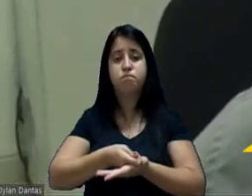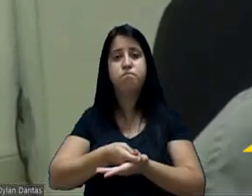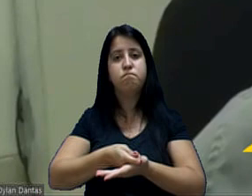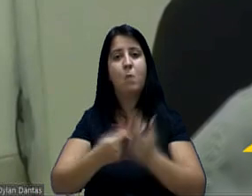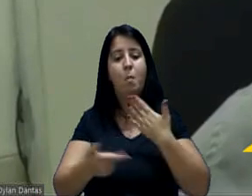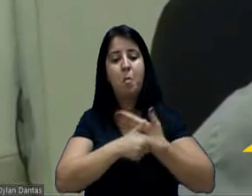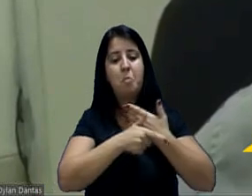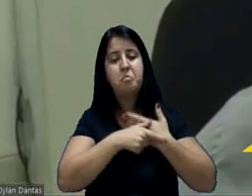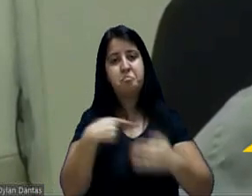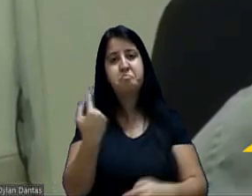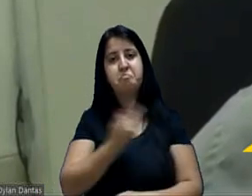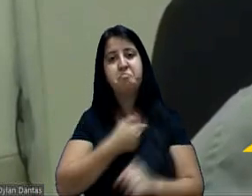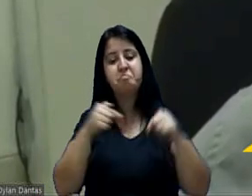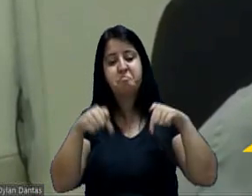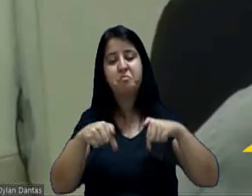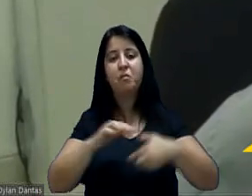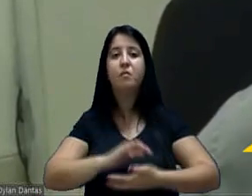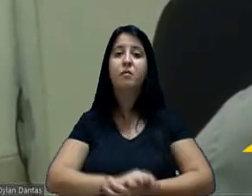nosso foco.